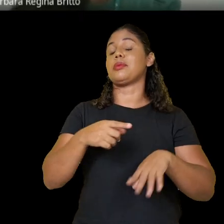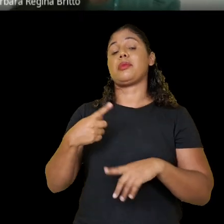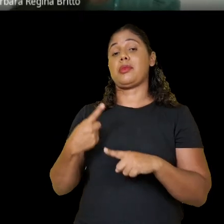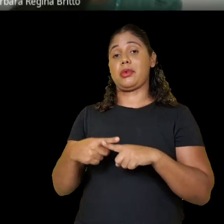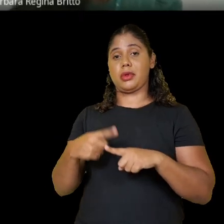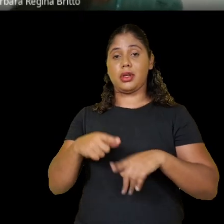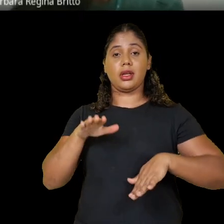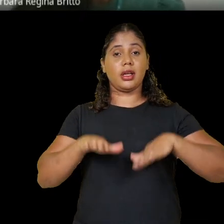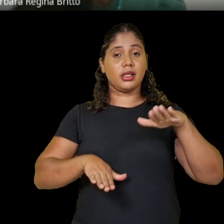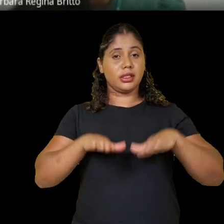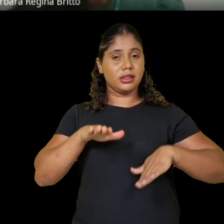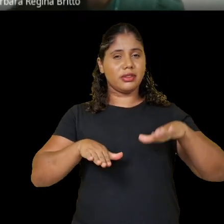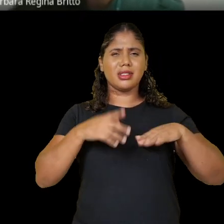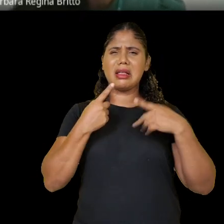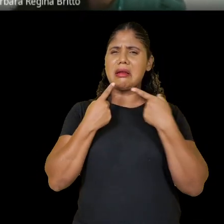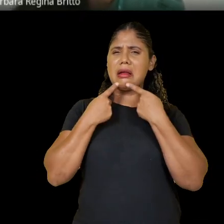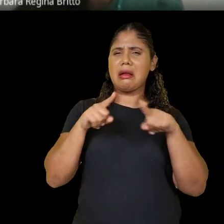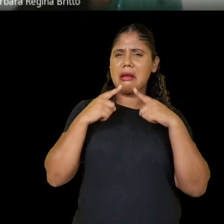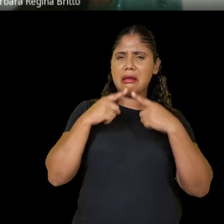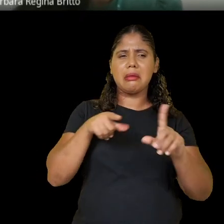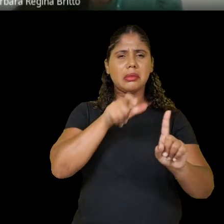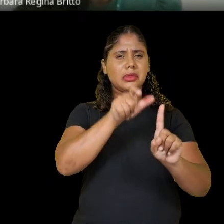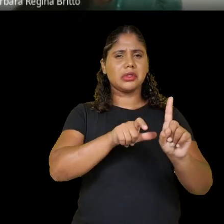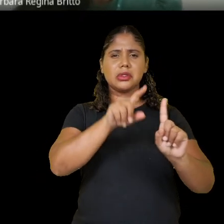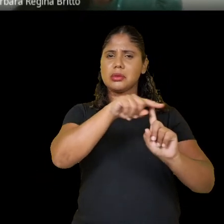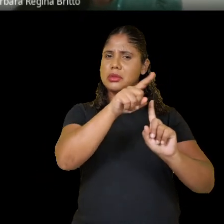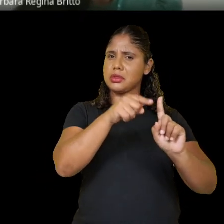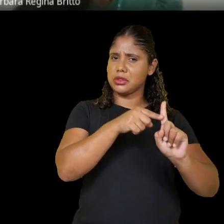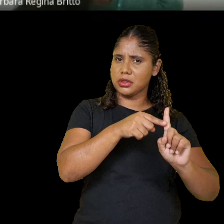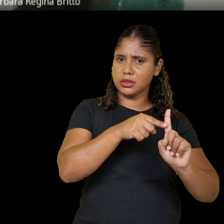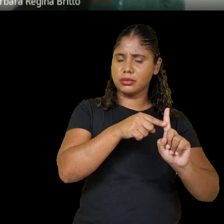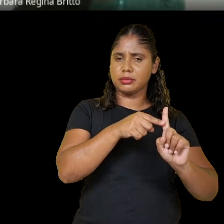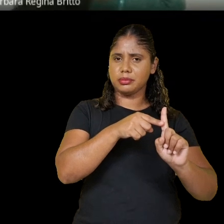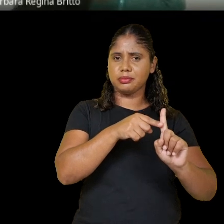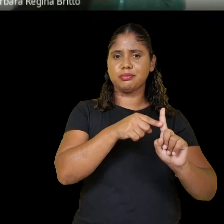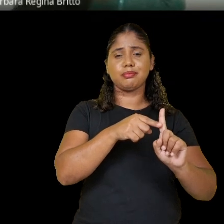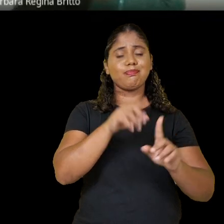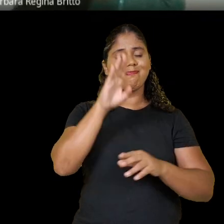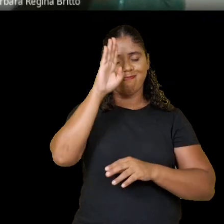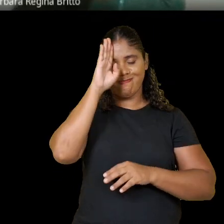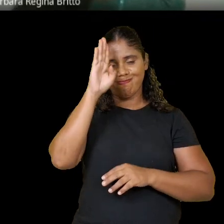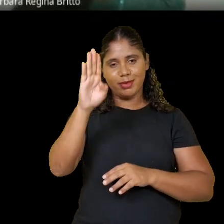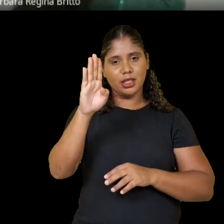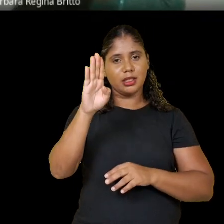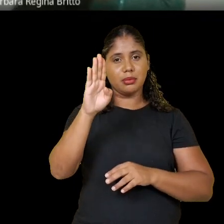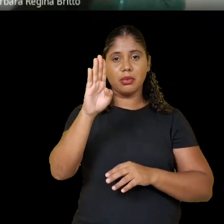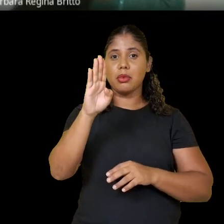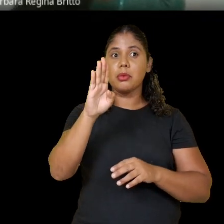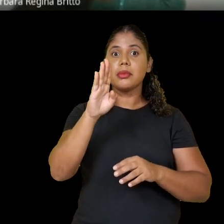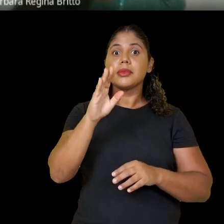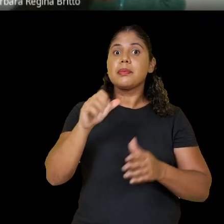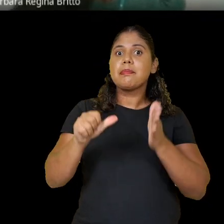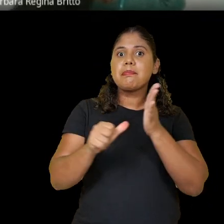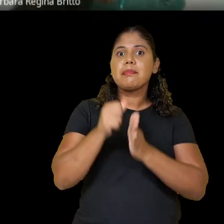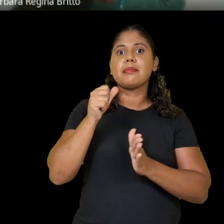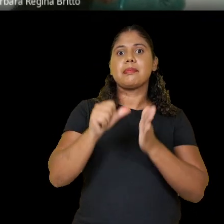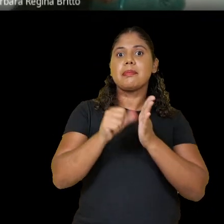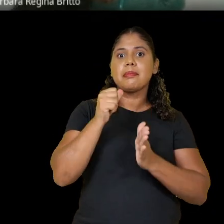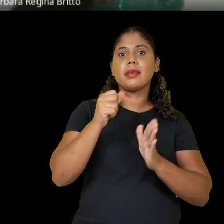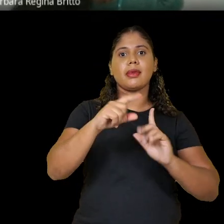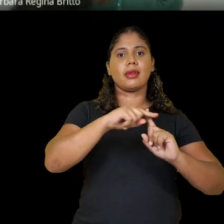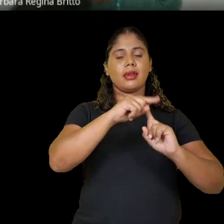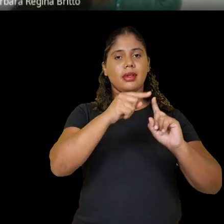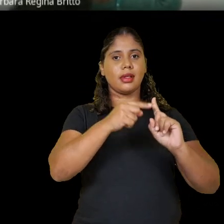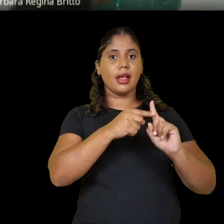vezes, algumas queixas que essas gestantes vão apresentar, principalmente a primigesta, é tudo muito novo para